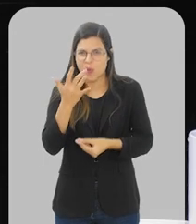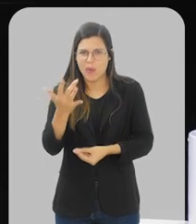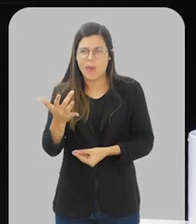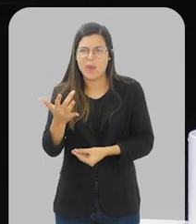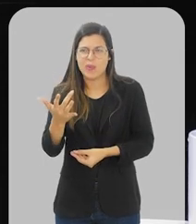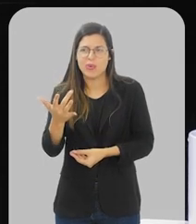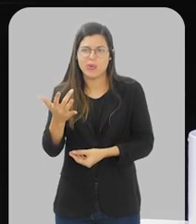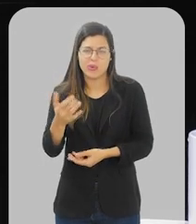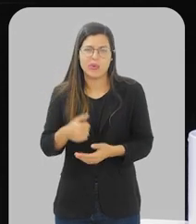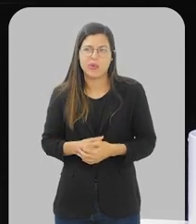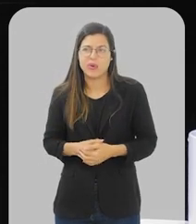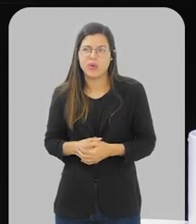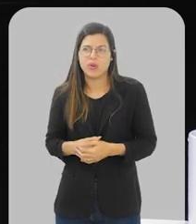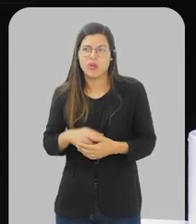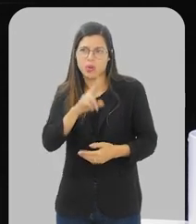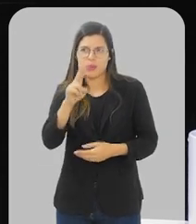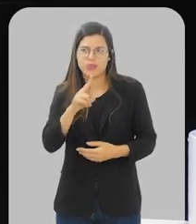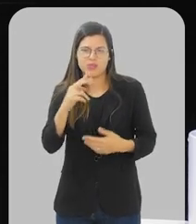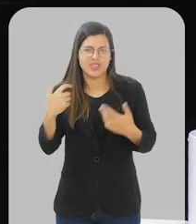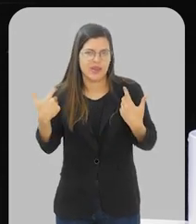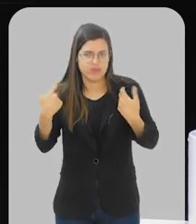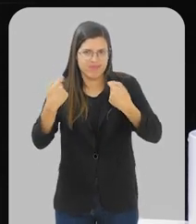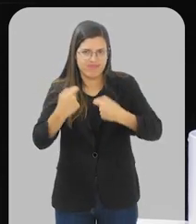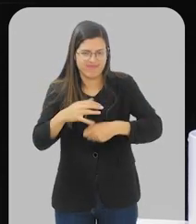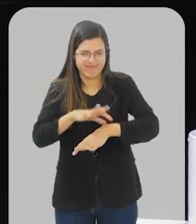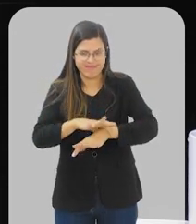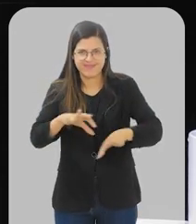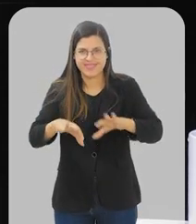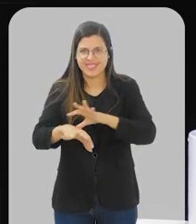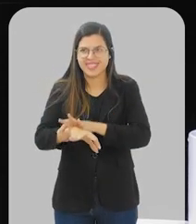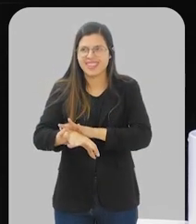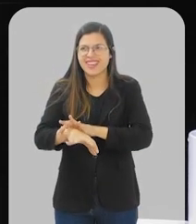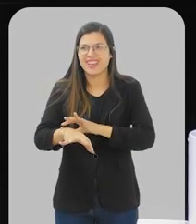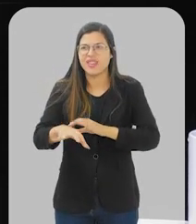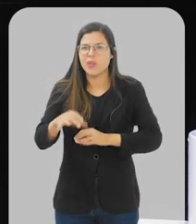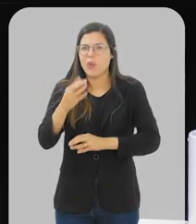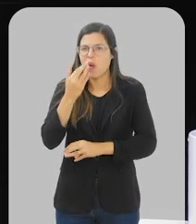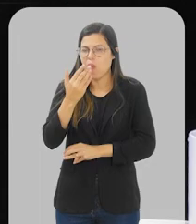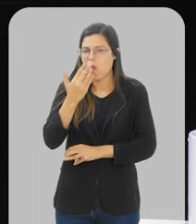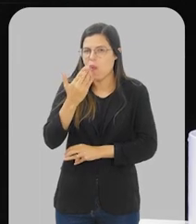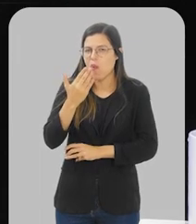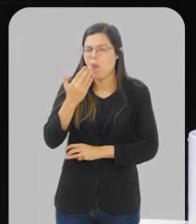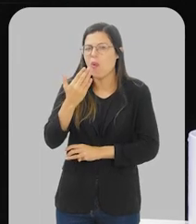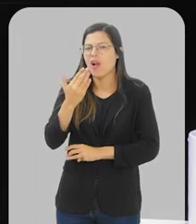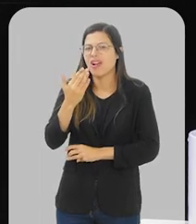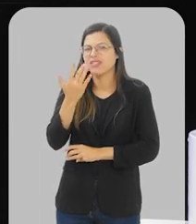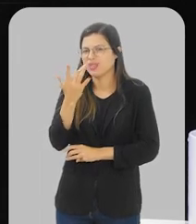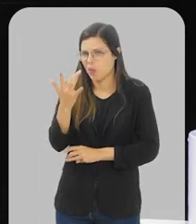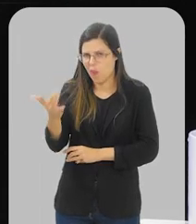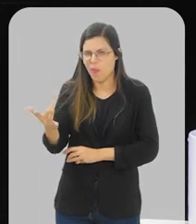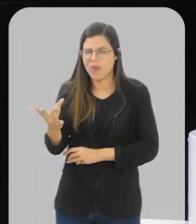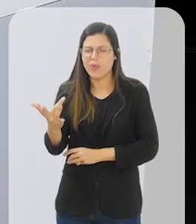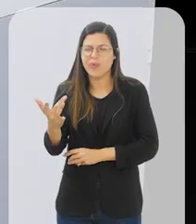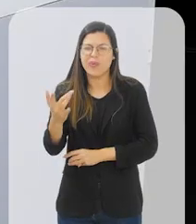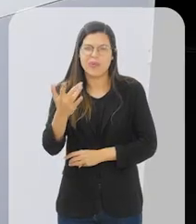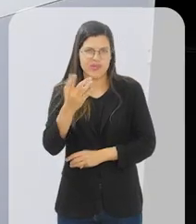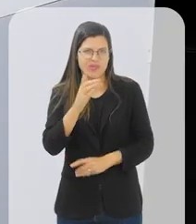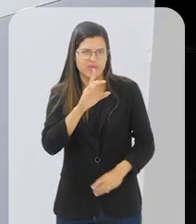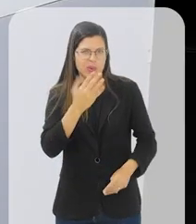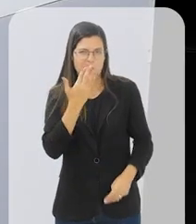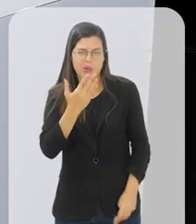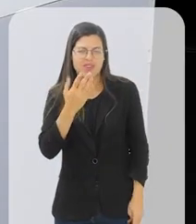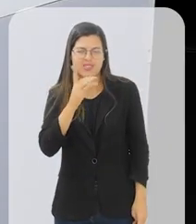Veio o estandarte, eu vim de um terno dourado, parecia que eu estava adivinhando. Dourado e de estandarte de ouro. É, tá vendo? Mas eu